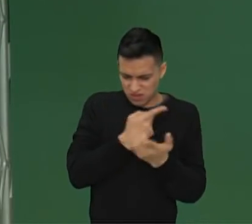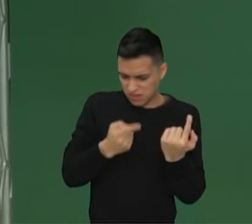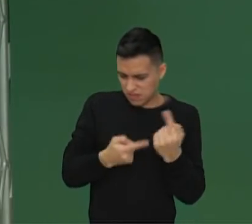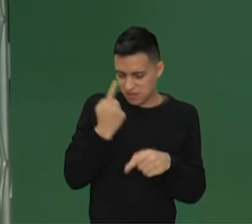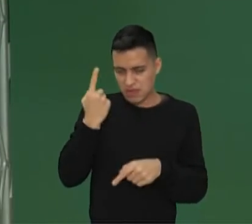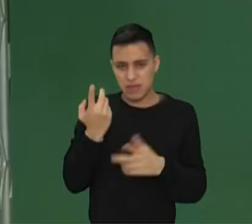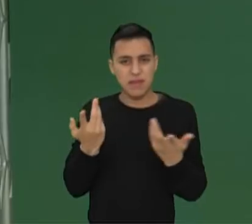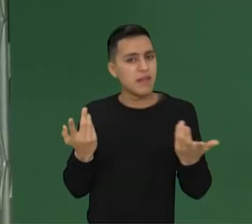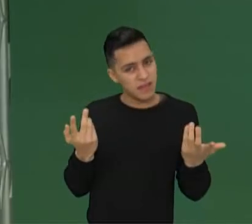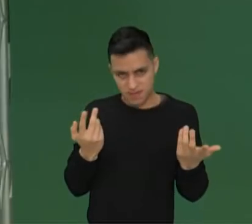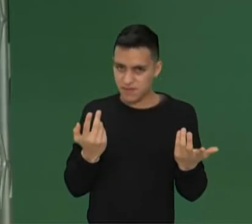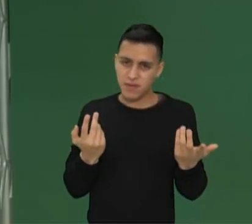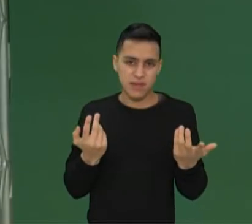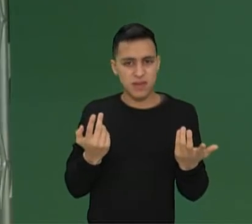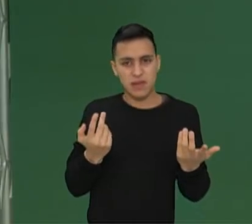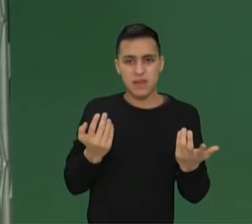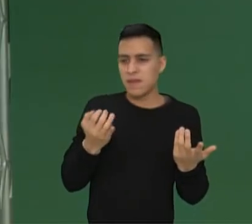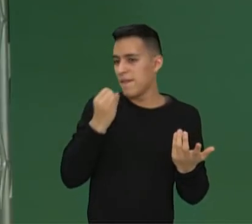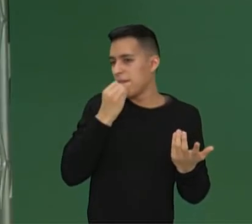permitido, igual na